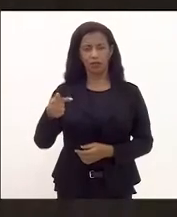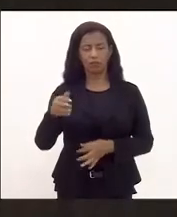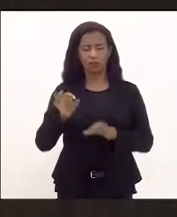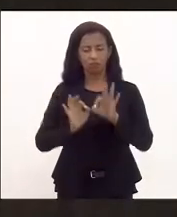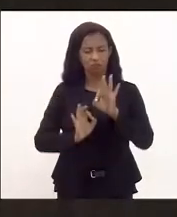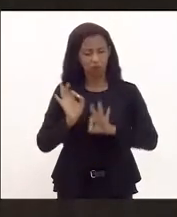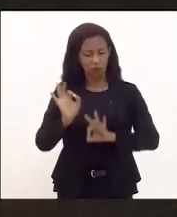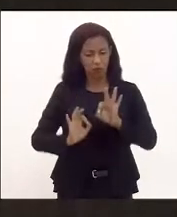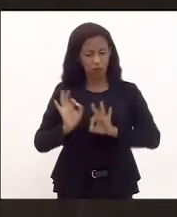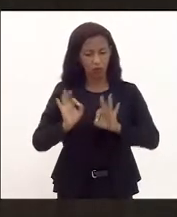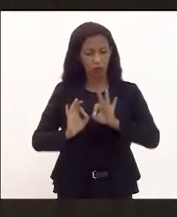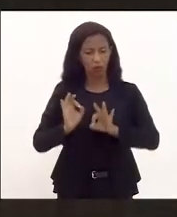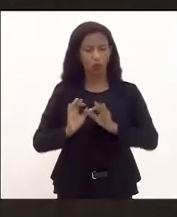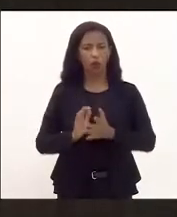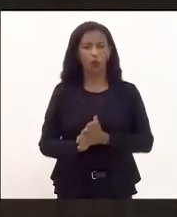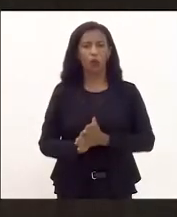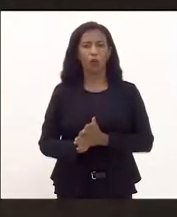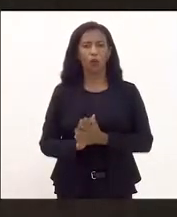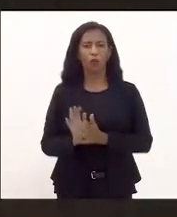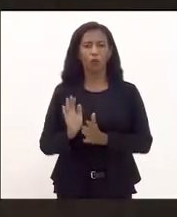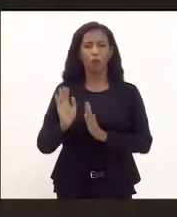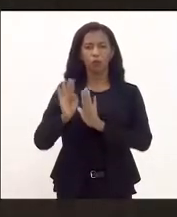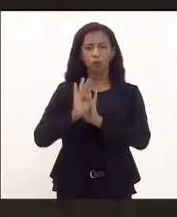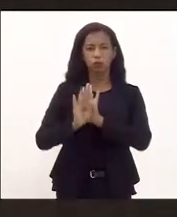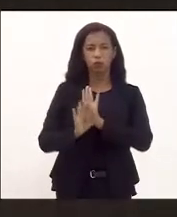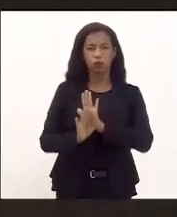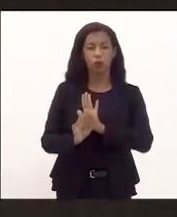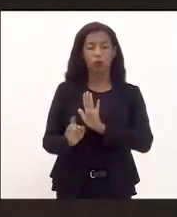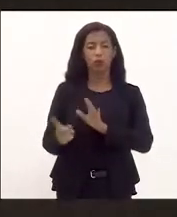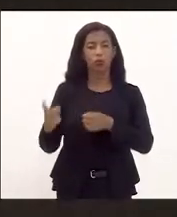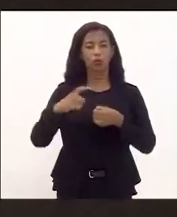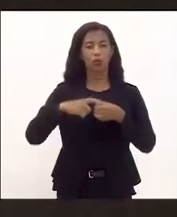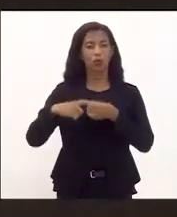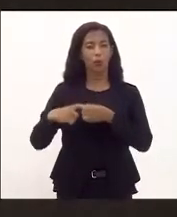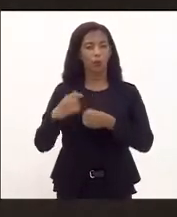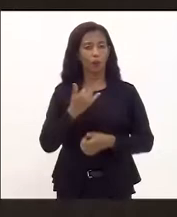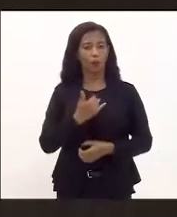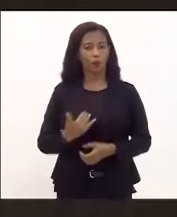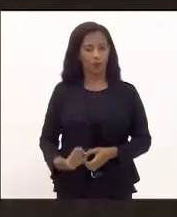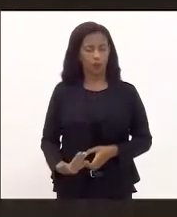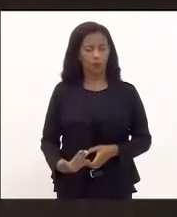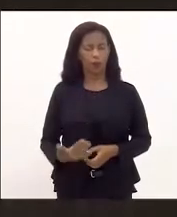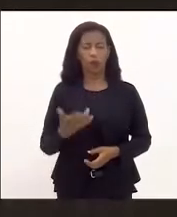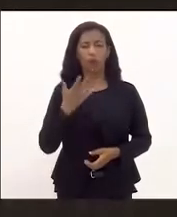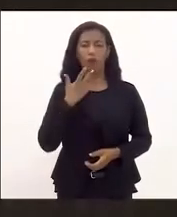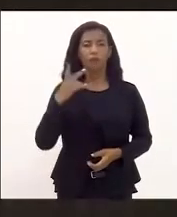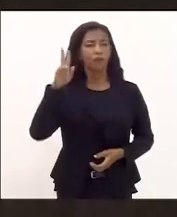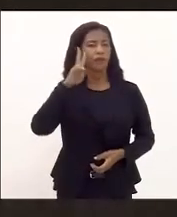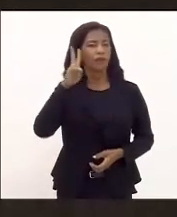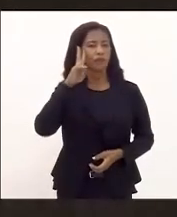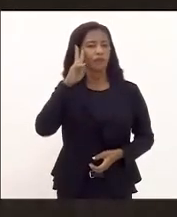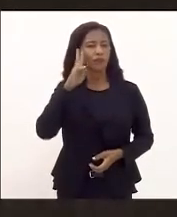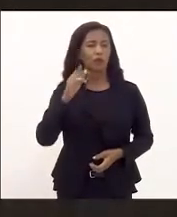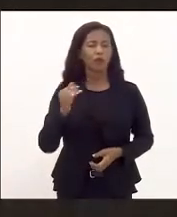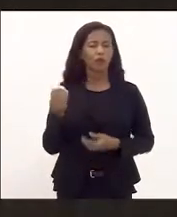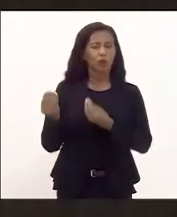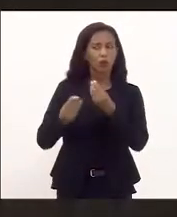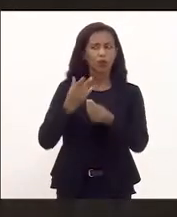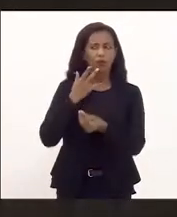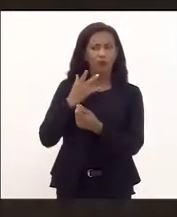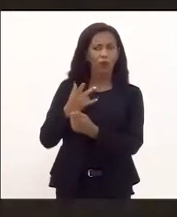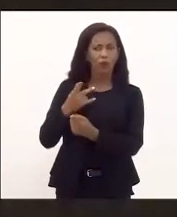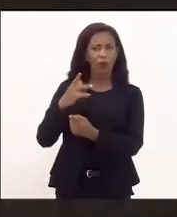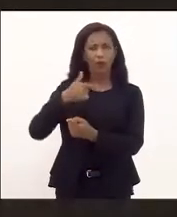organizou, digamos assim, o disciplinamento federal sobre os consórcios públicos, né? E eu quero ressaltar, na linha do que disse aqui o Luiz